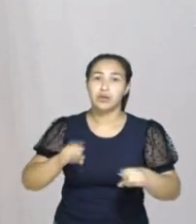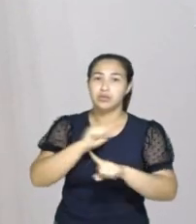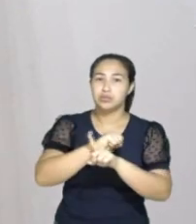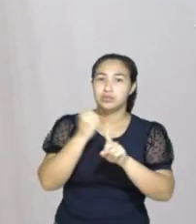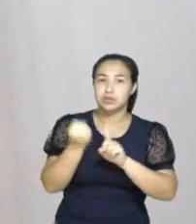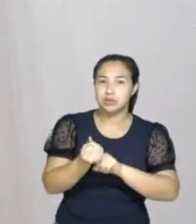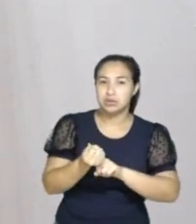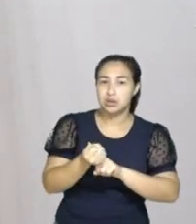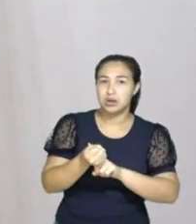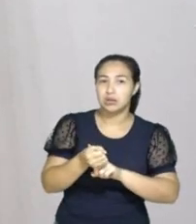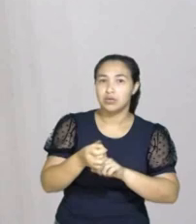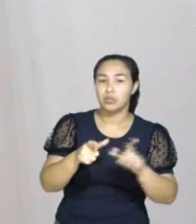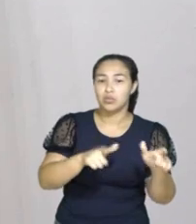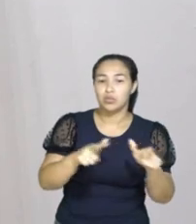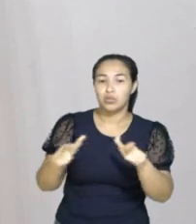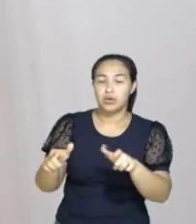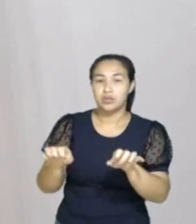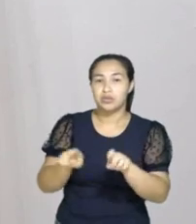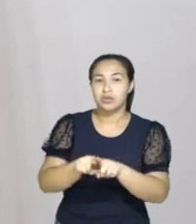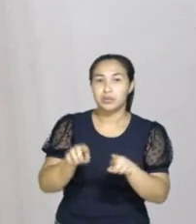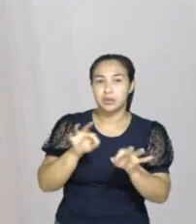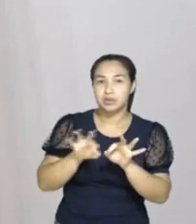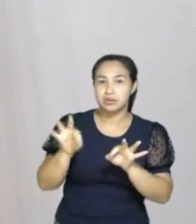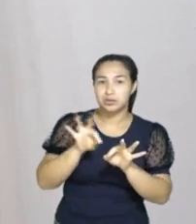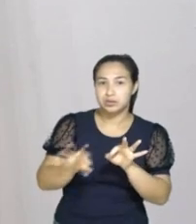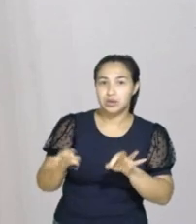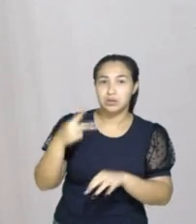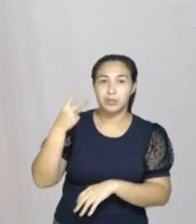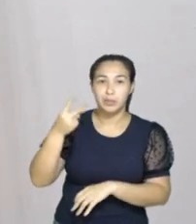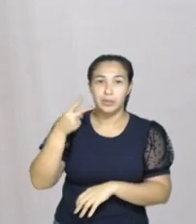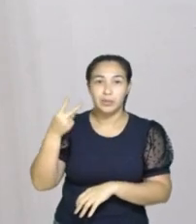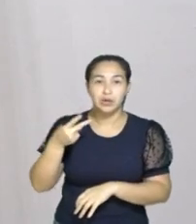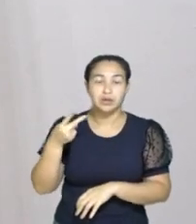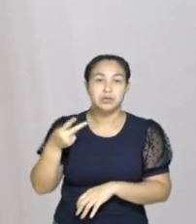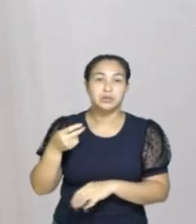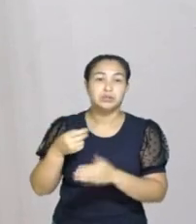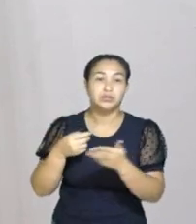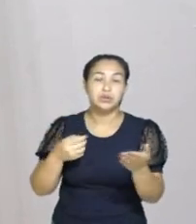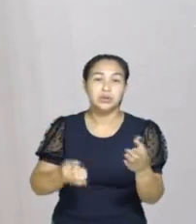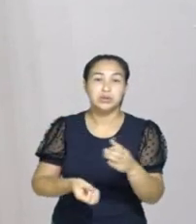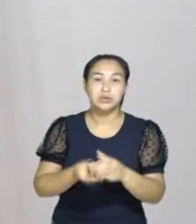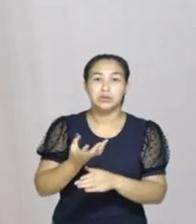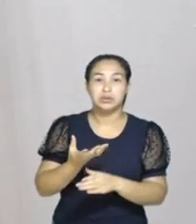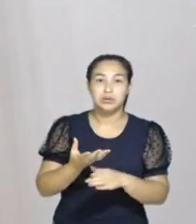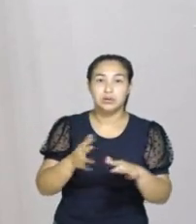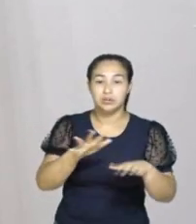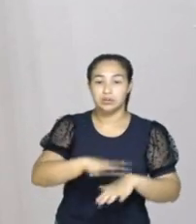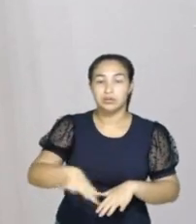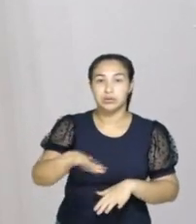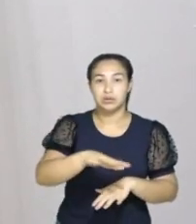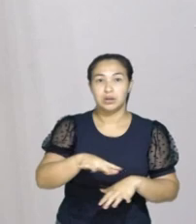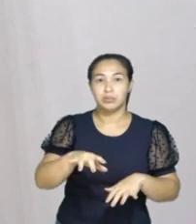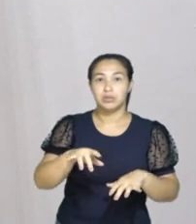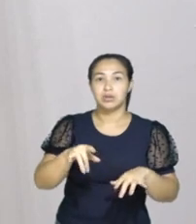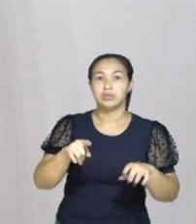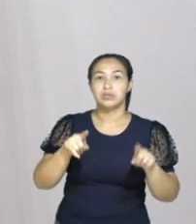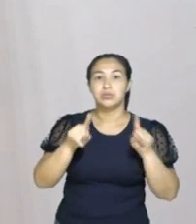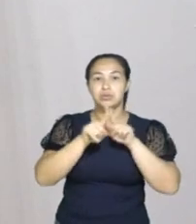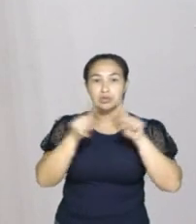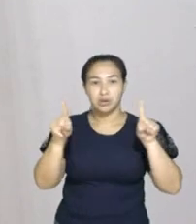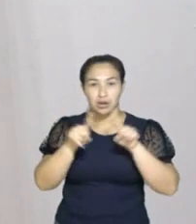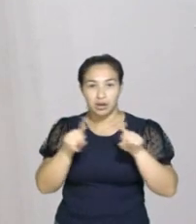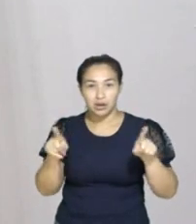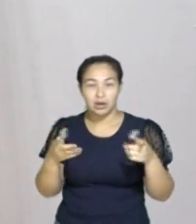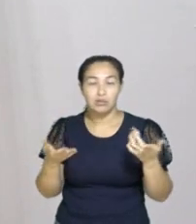comunitárias de bairro as entidades os partidos políticos também criarem um ambiente e manifestação junto a problemática que foi